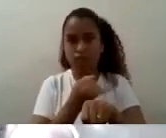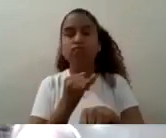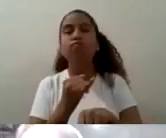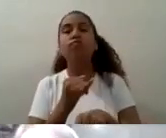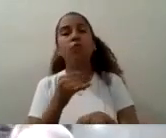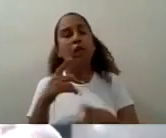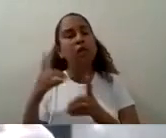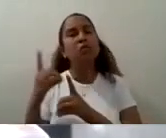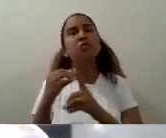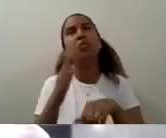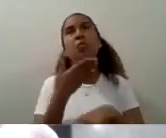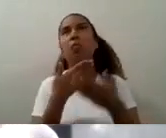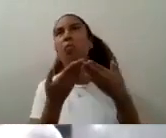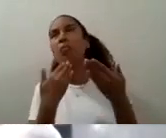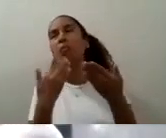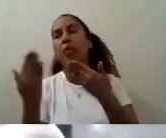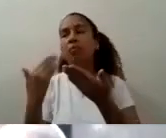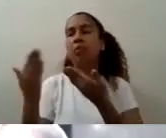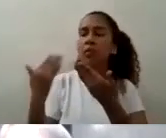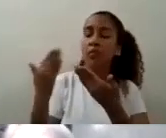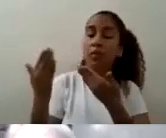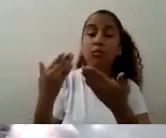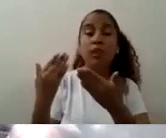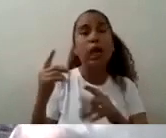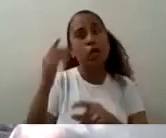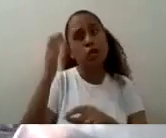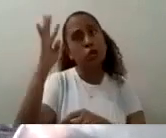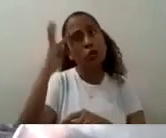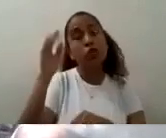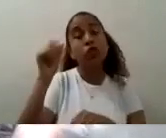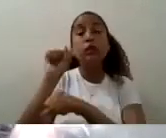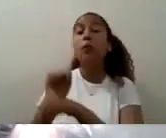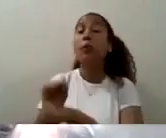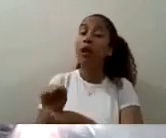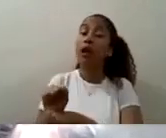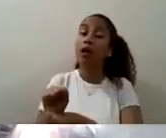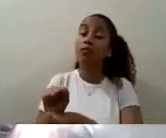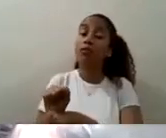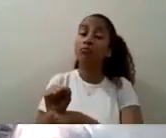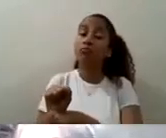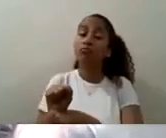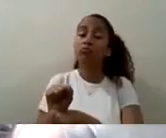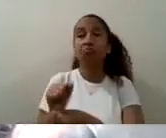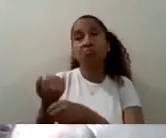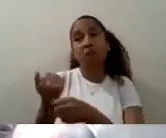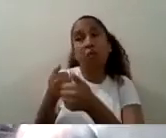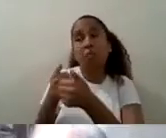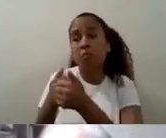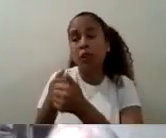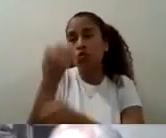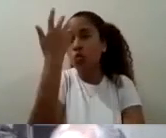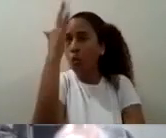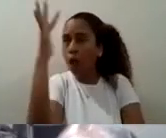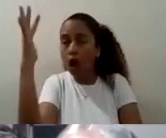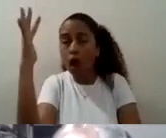conversando, a gente imagina que lá, de vez em quando, eles paravam sob uma oliveira